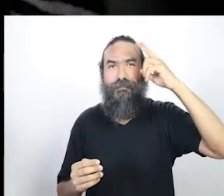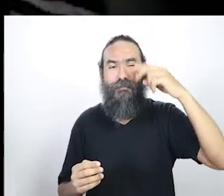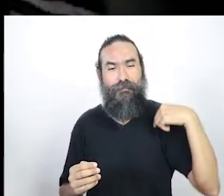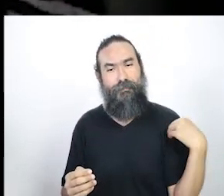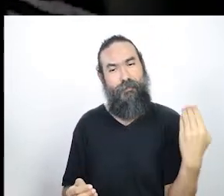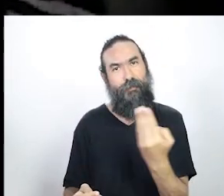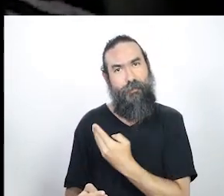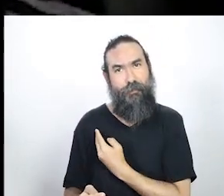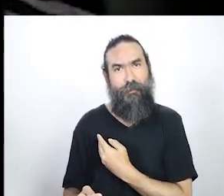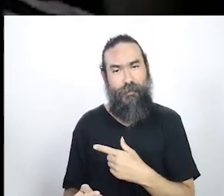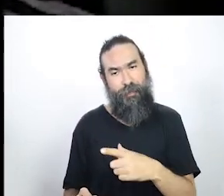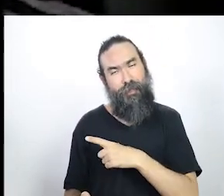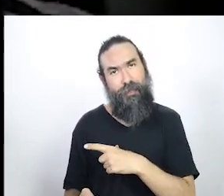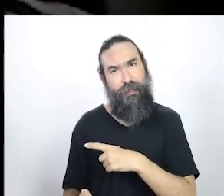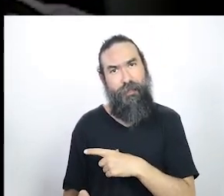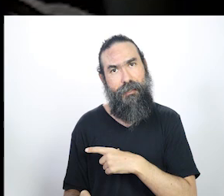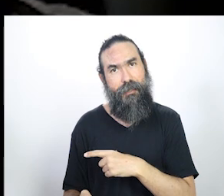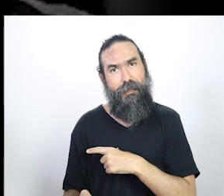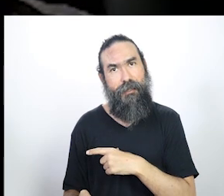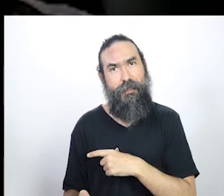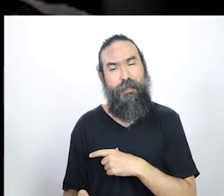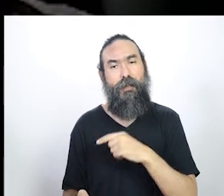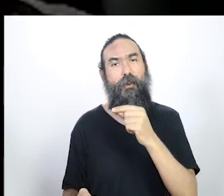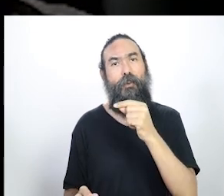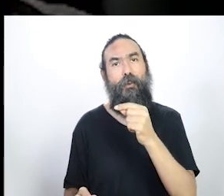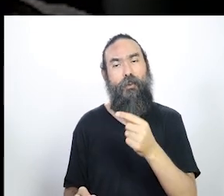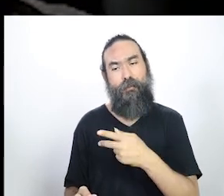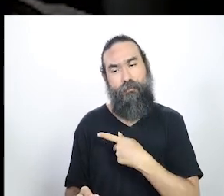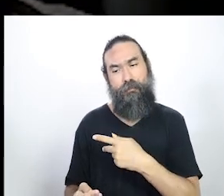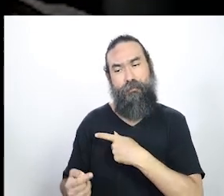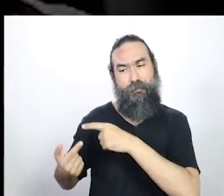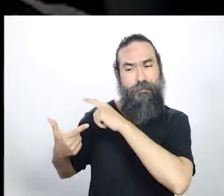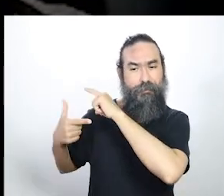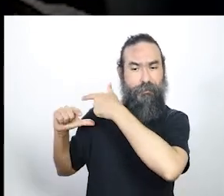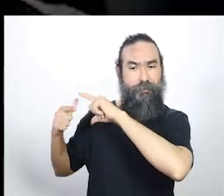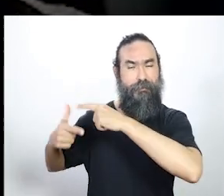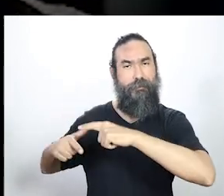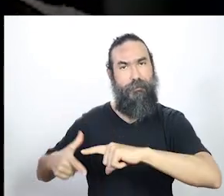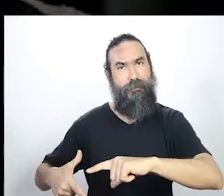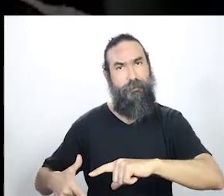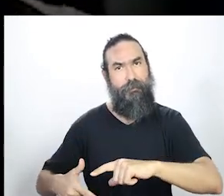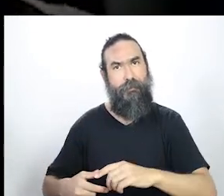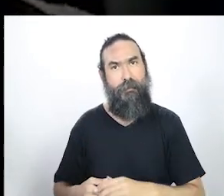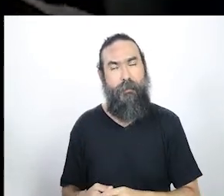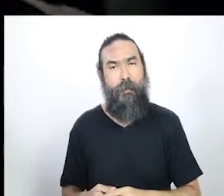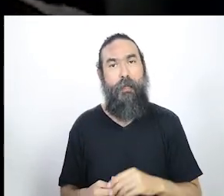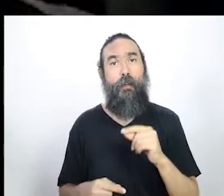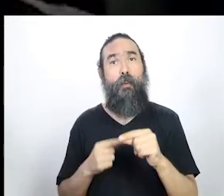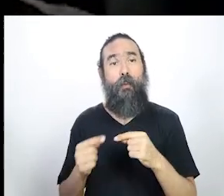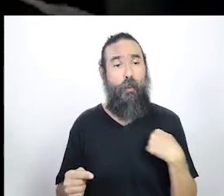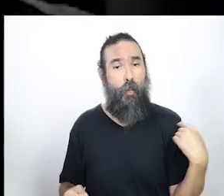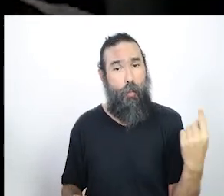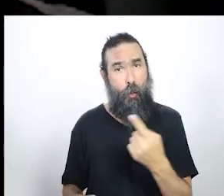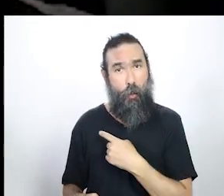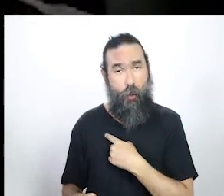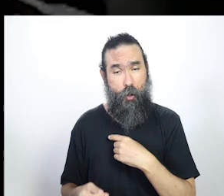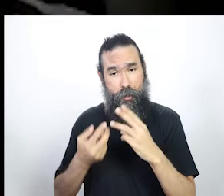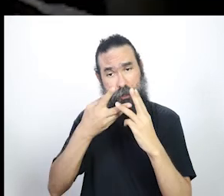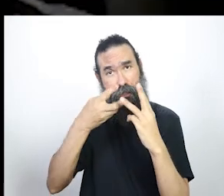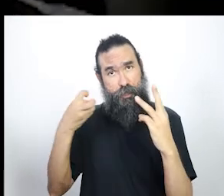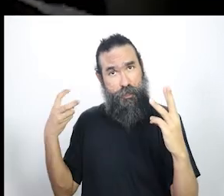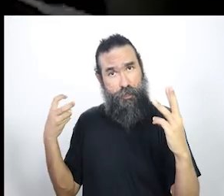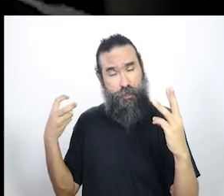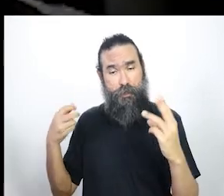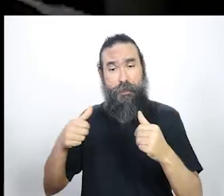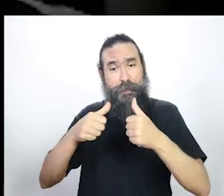conhecimento que a gente vem tendo através da nossa ancestralidade, né? E o que